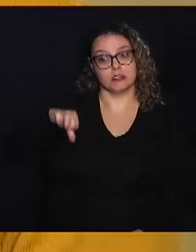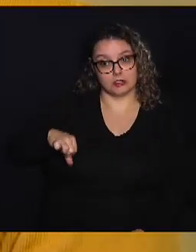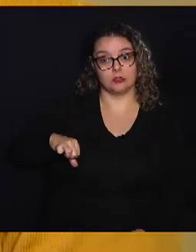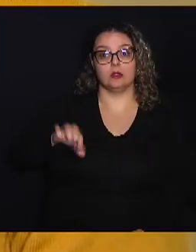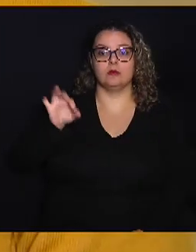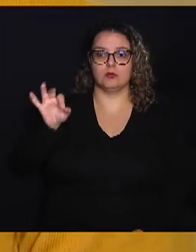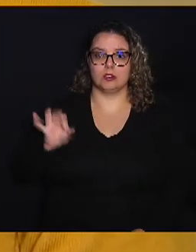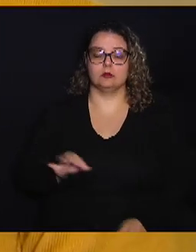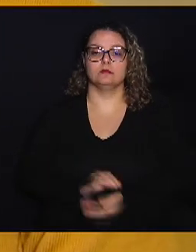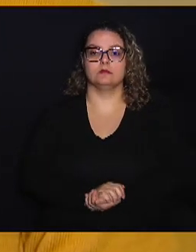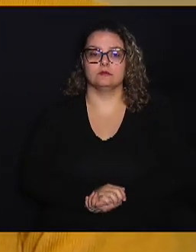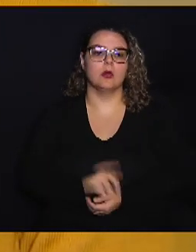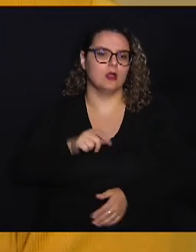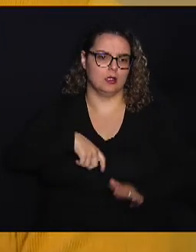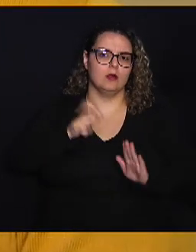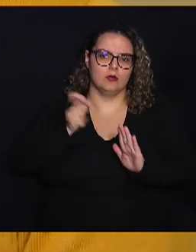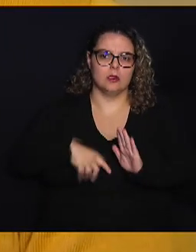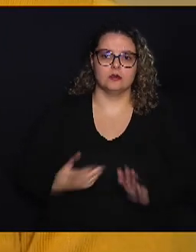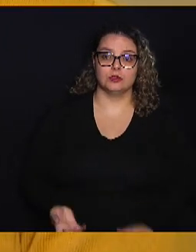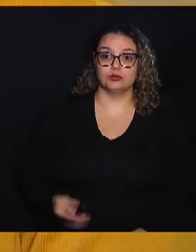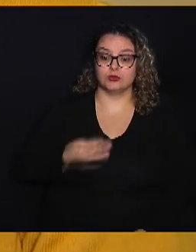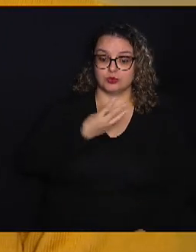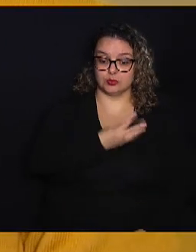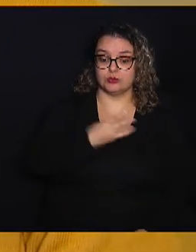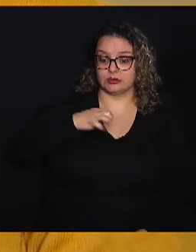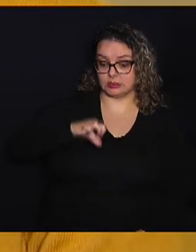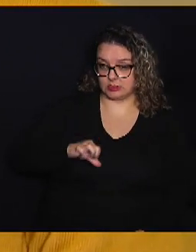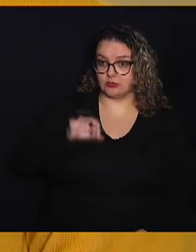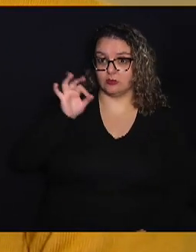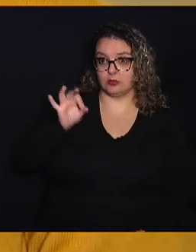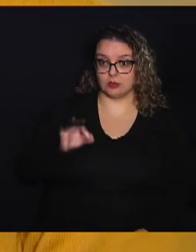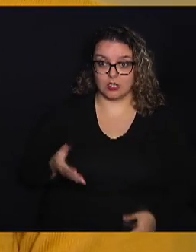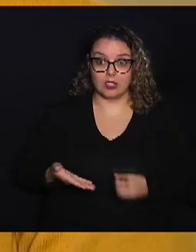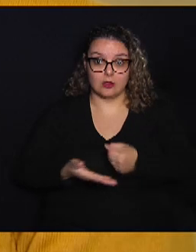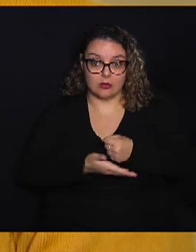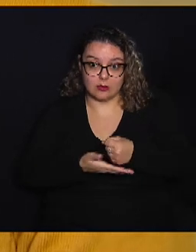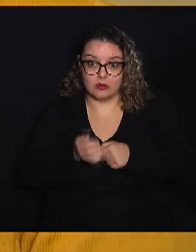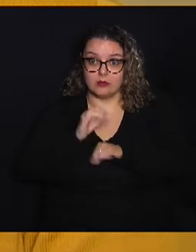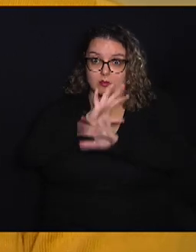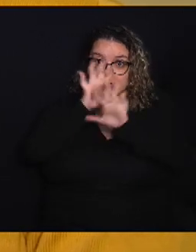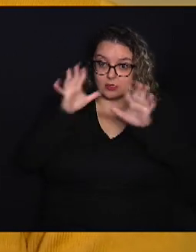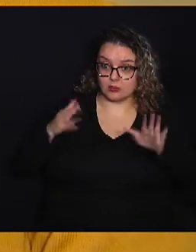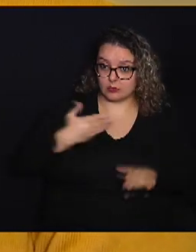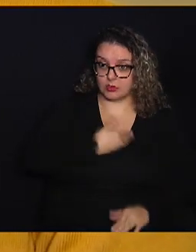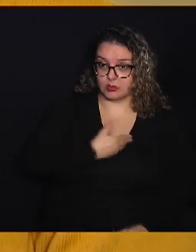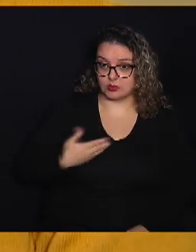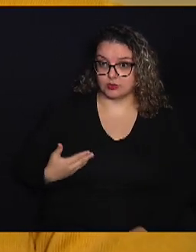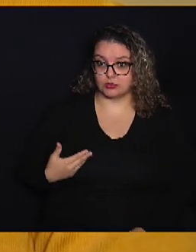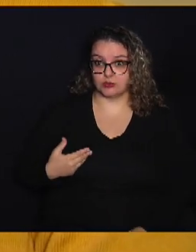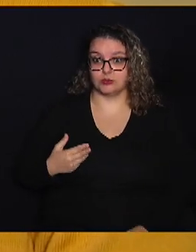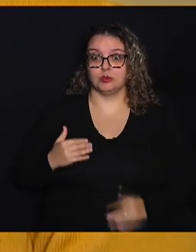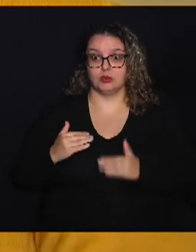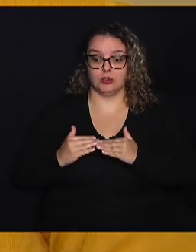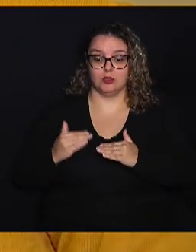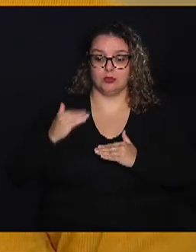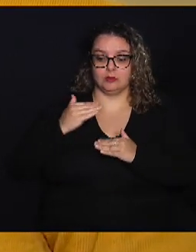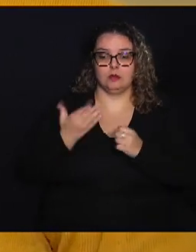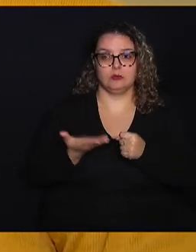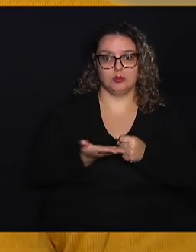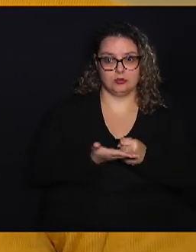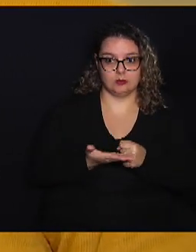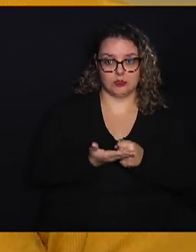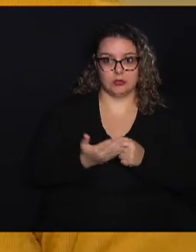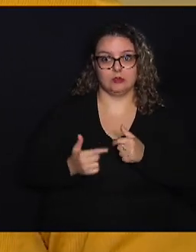99,89%. É muito válido, Dos 39%, que era o nível básico de transparência pública, a gente subiu para o intermediário, o